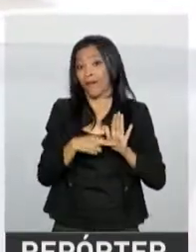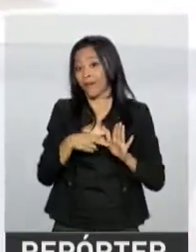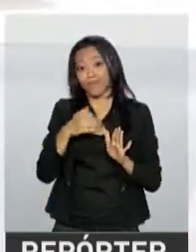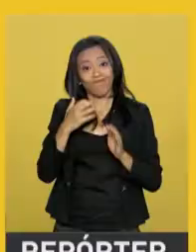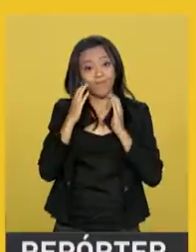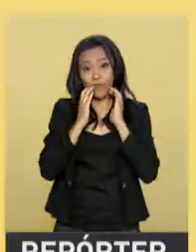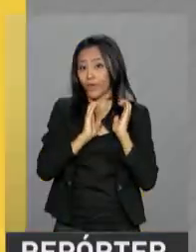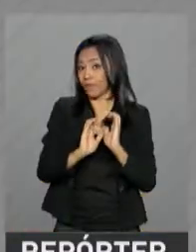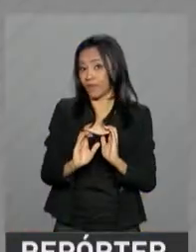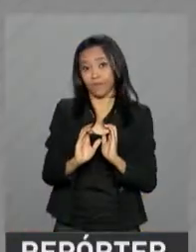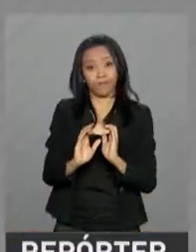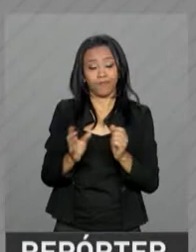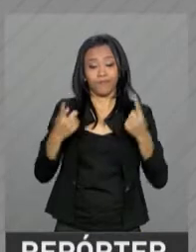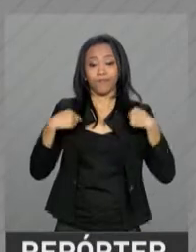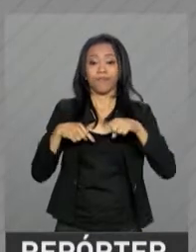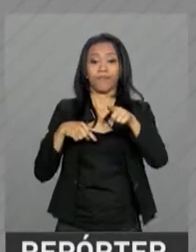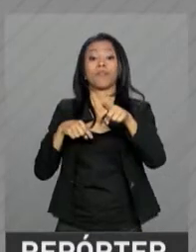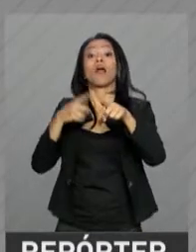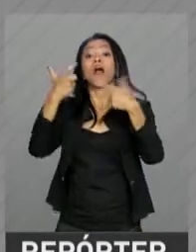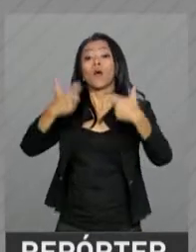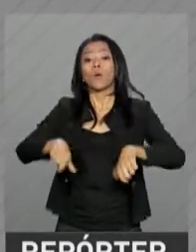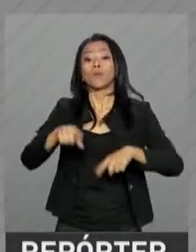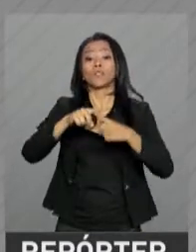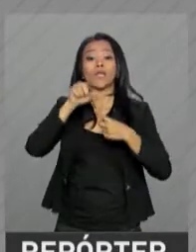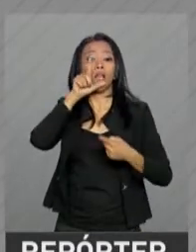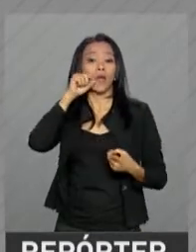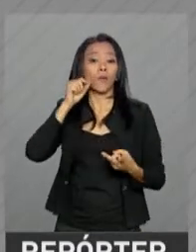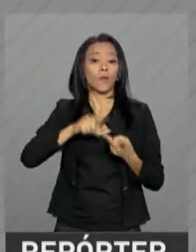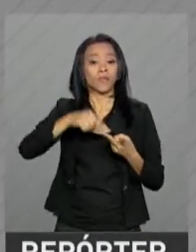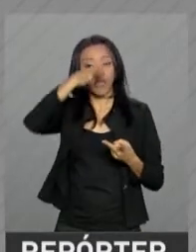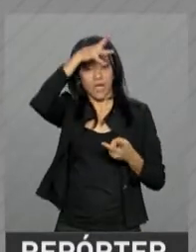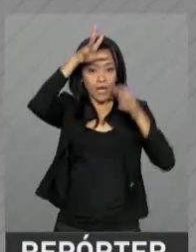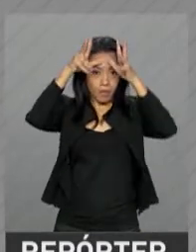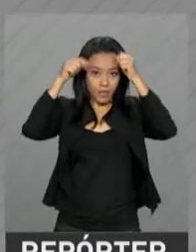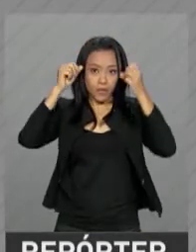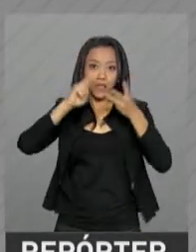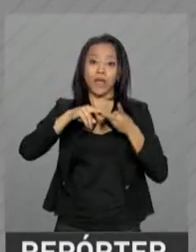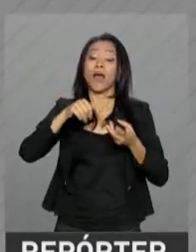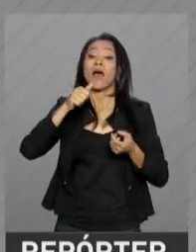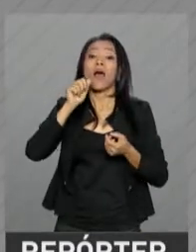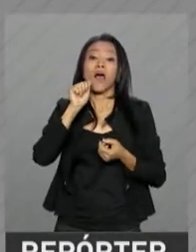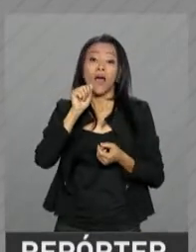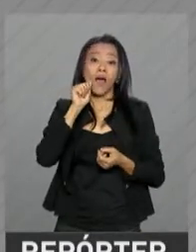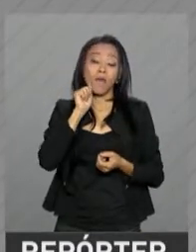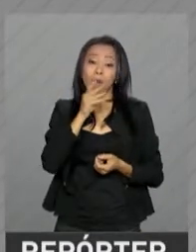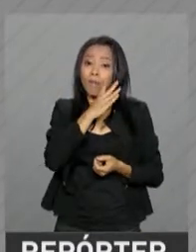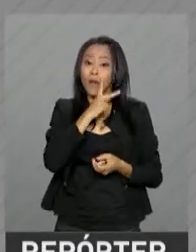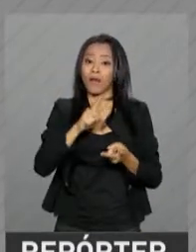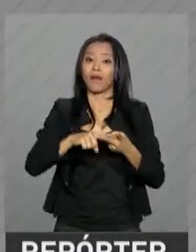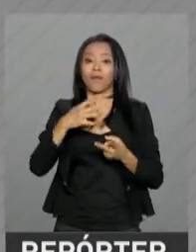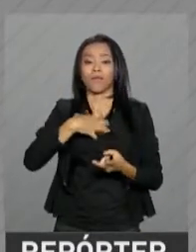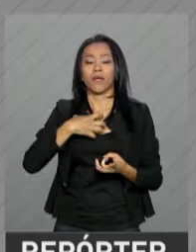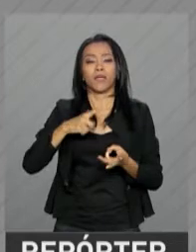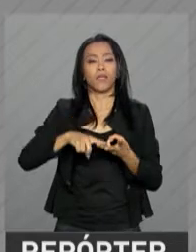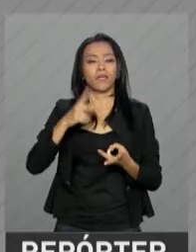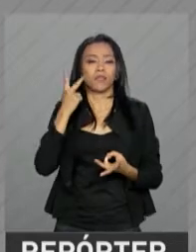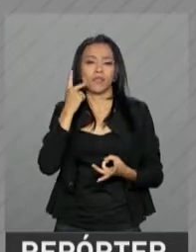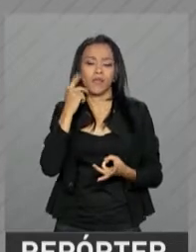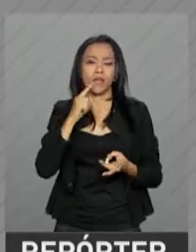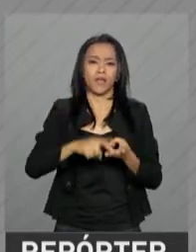cumprida são eles alagoas amazonas amapá bahia ceará maranhão